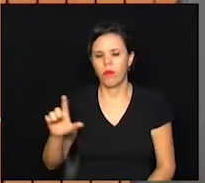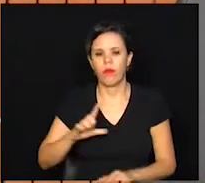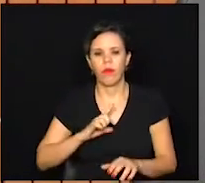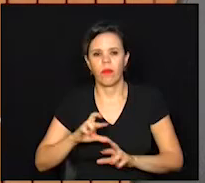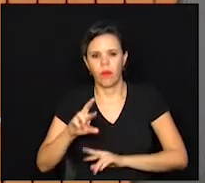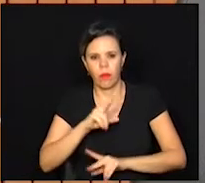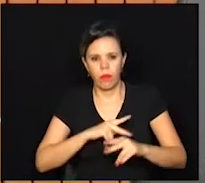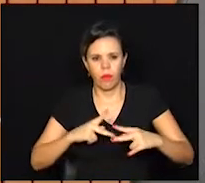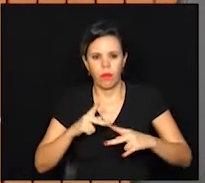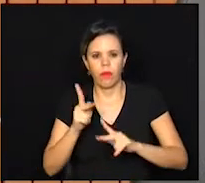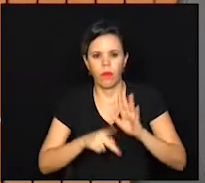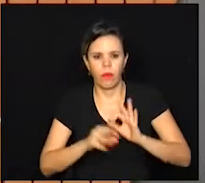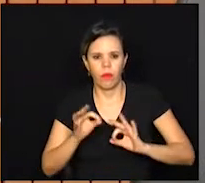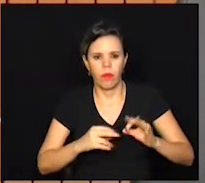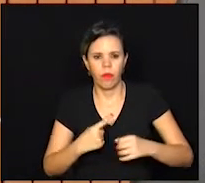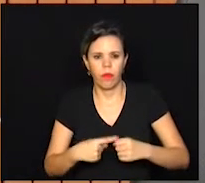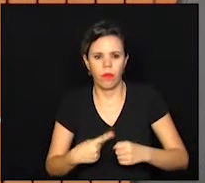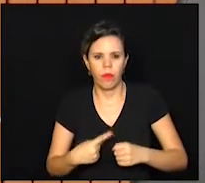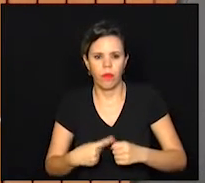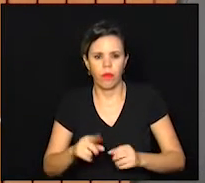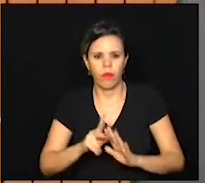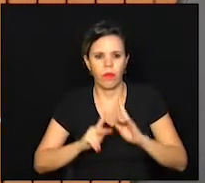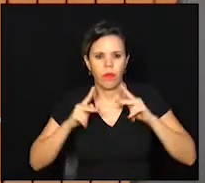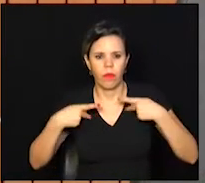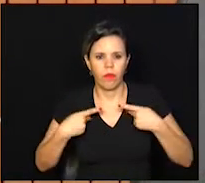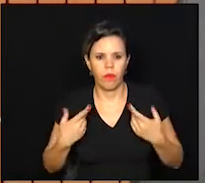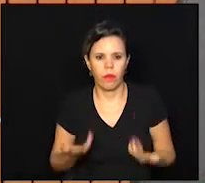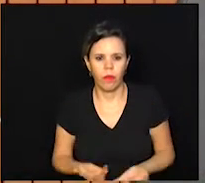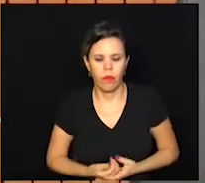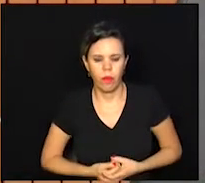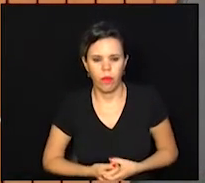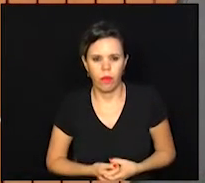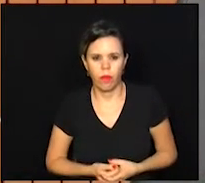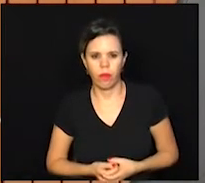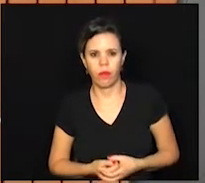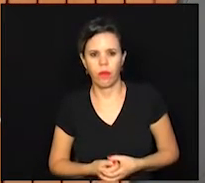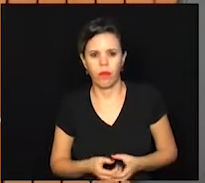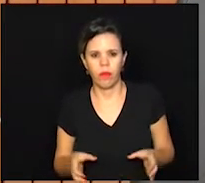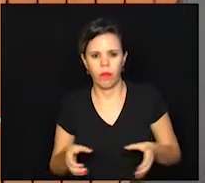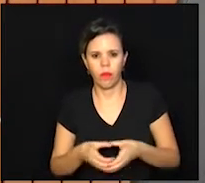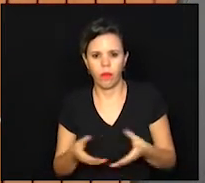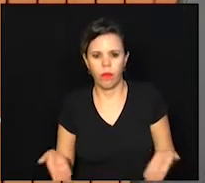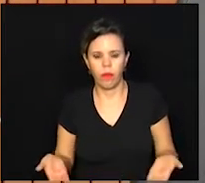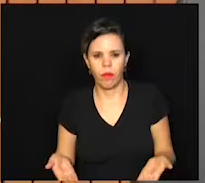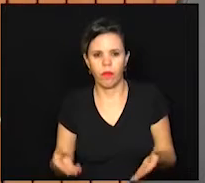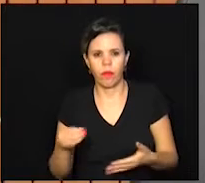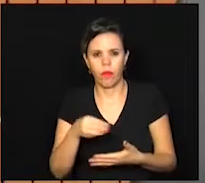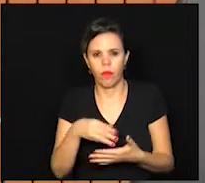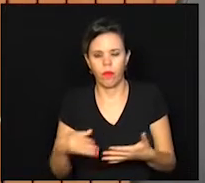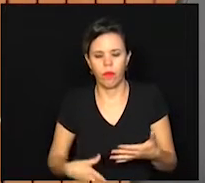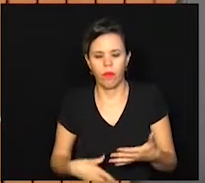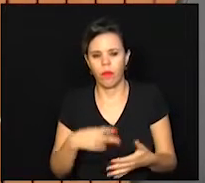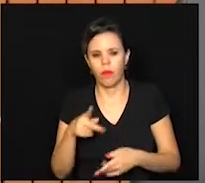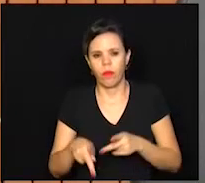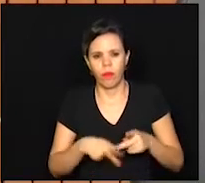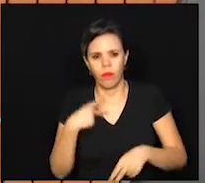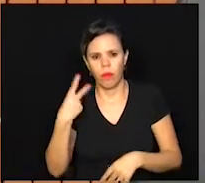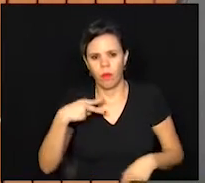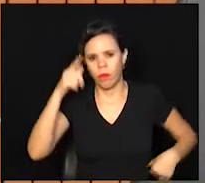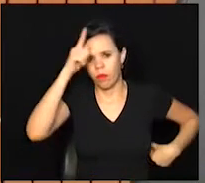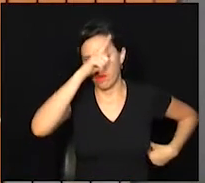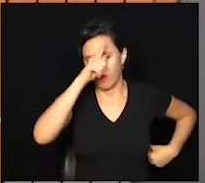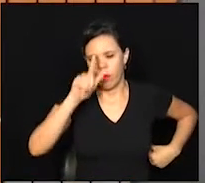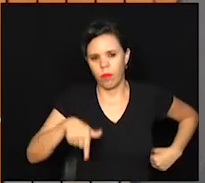do plano municipal de direitos humanos. Então, essa comissão que é composta pelo vereador Gustavo Peta,